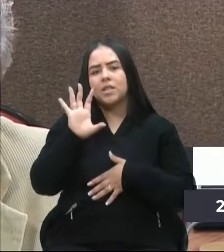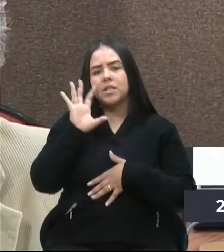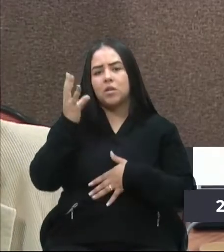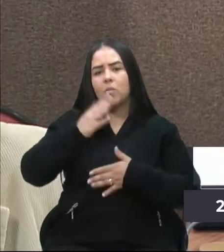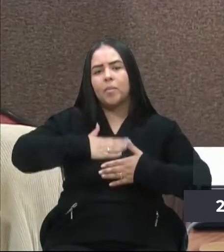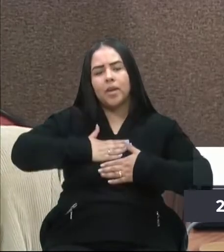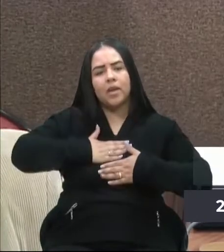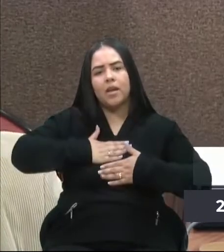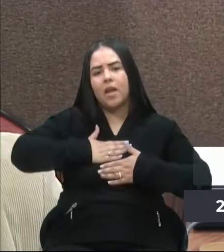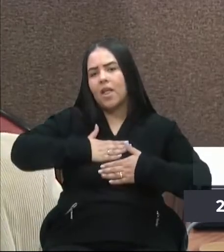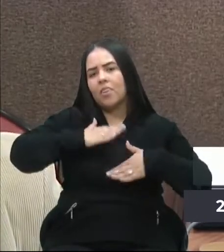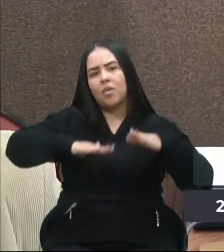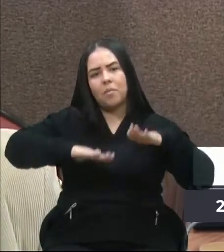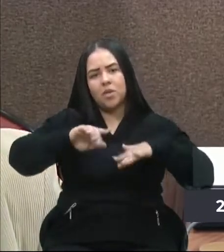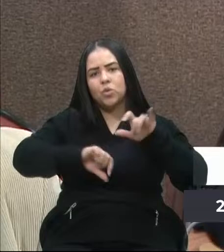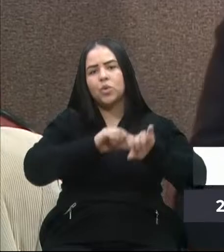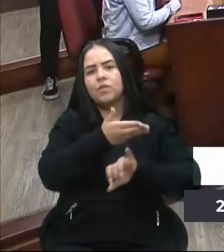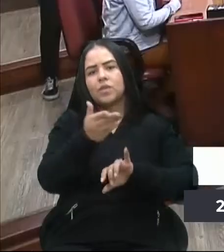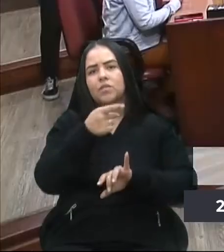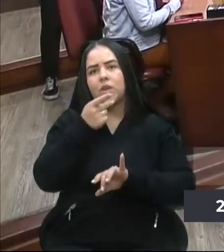nesse tipo de argumentação.